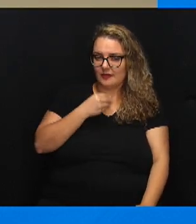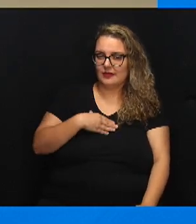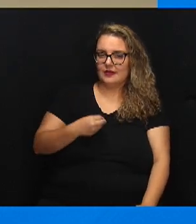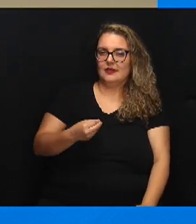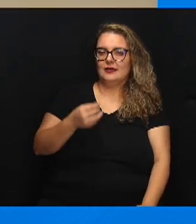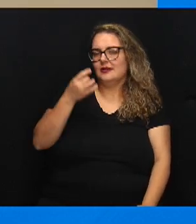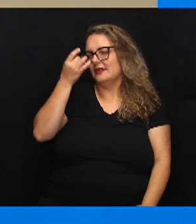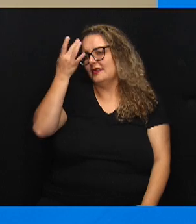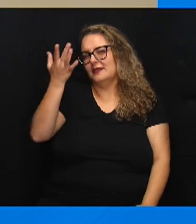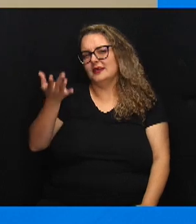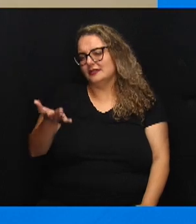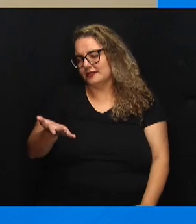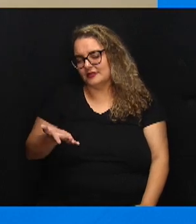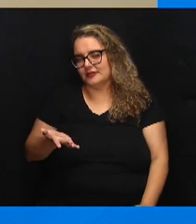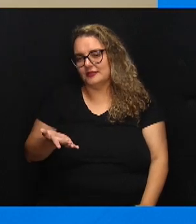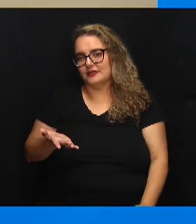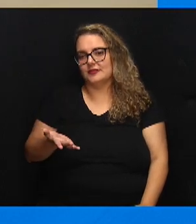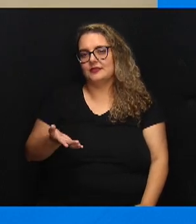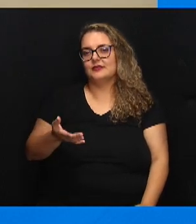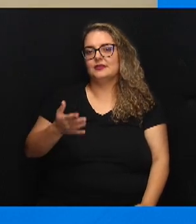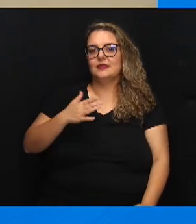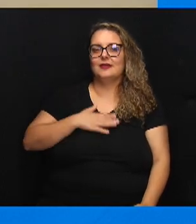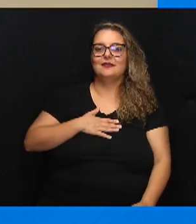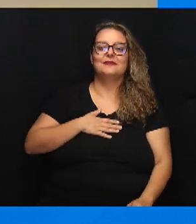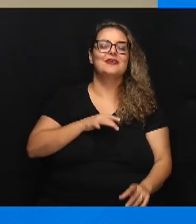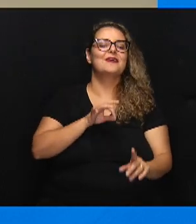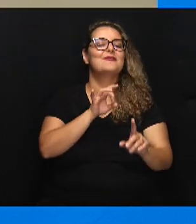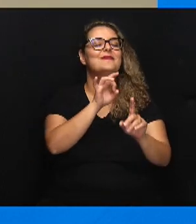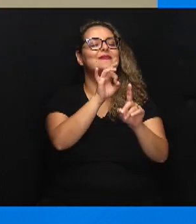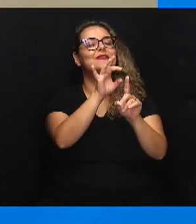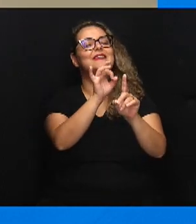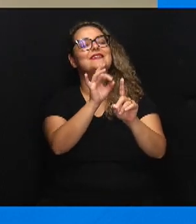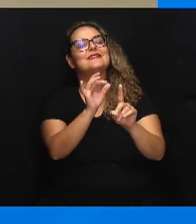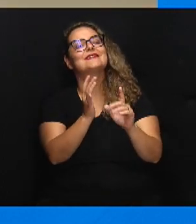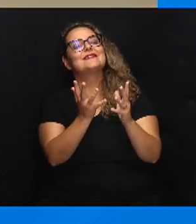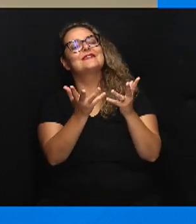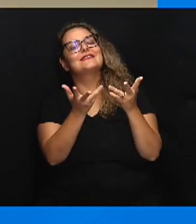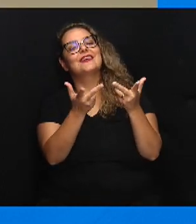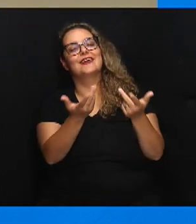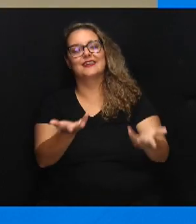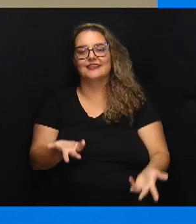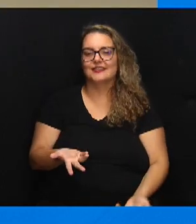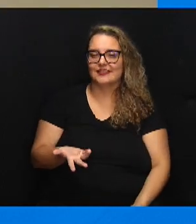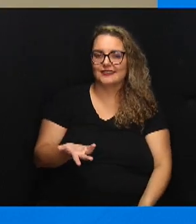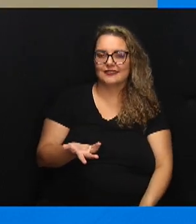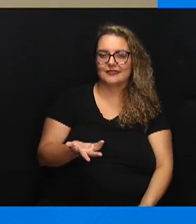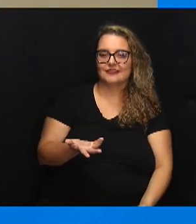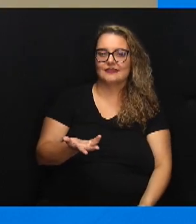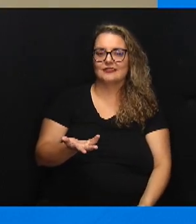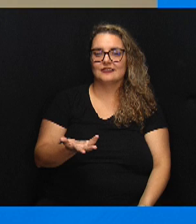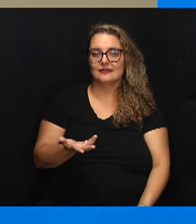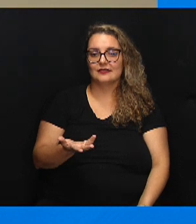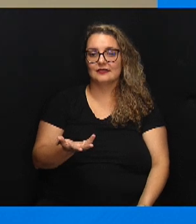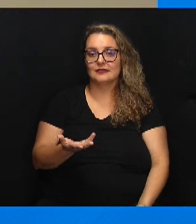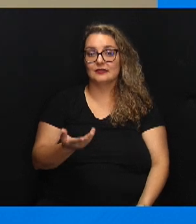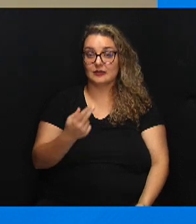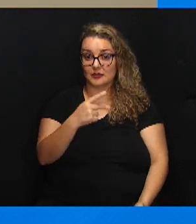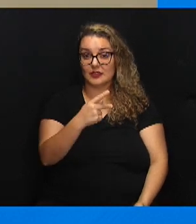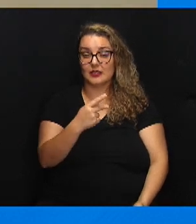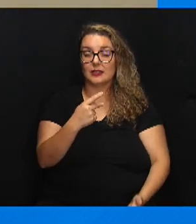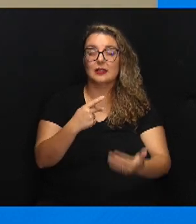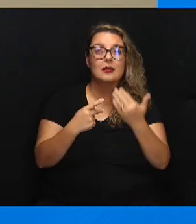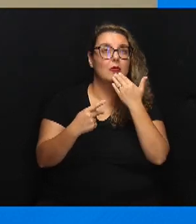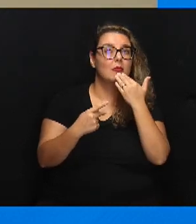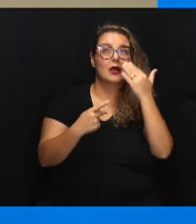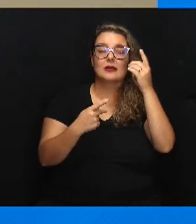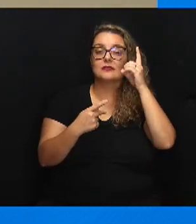muito fácil. Ele é uma das minhas joias. E para ele, eu só peço a Deus que